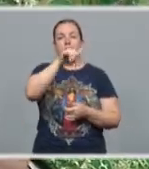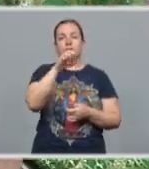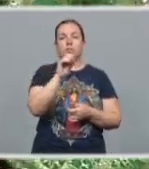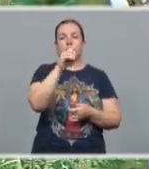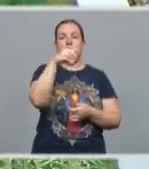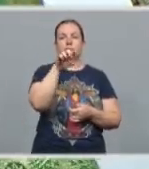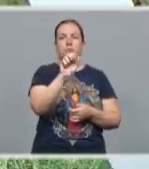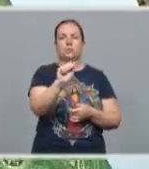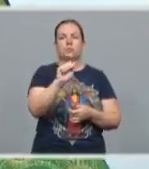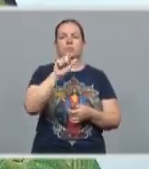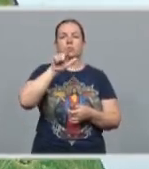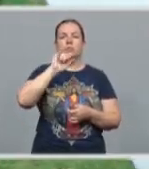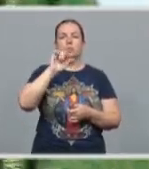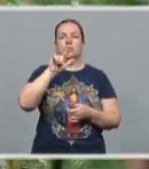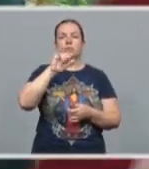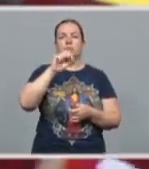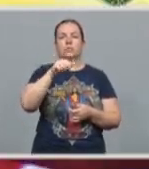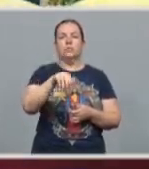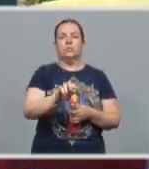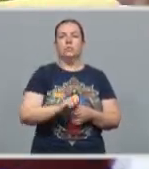Lopes, Liliane Garcia.